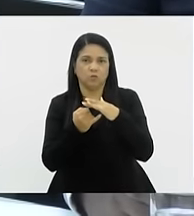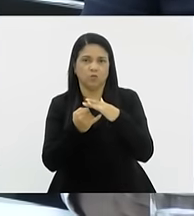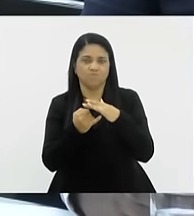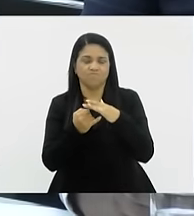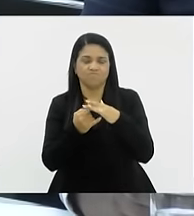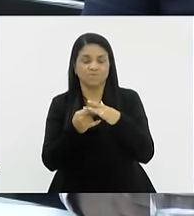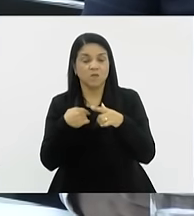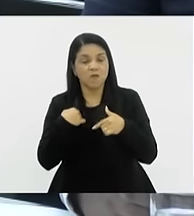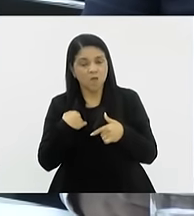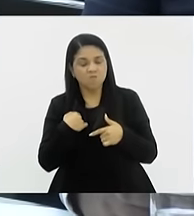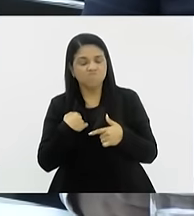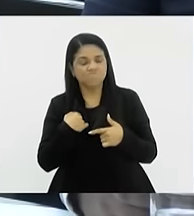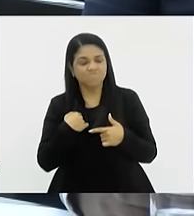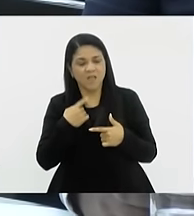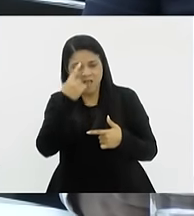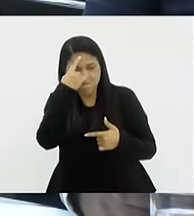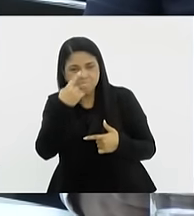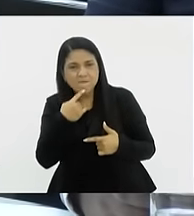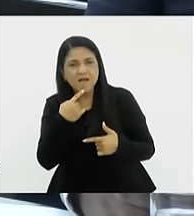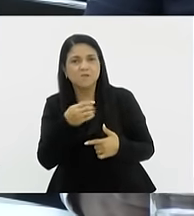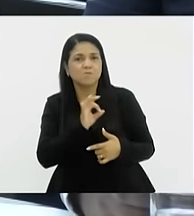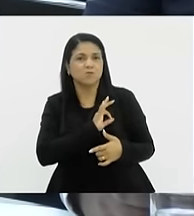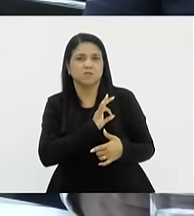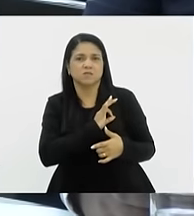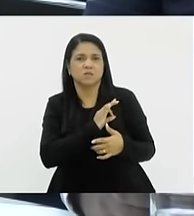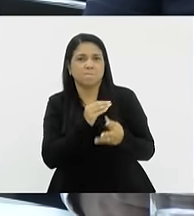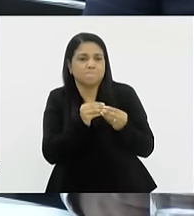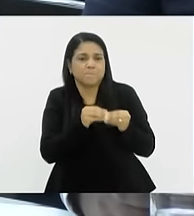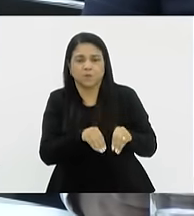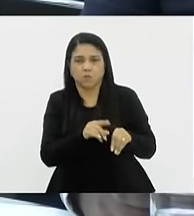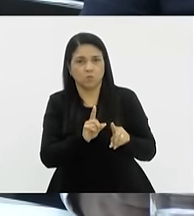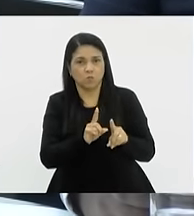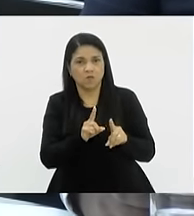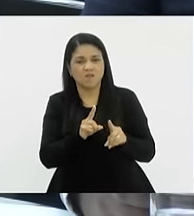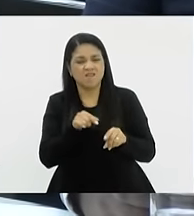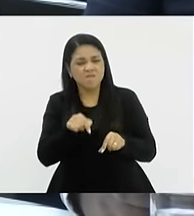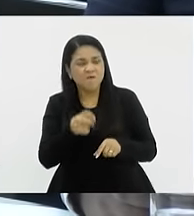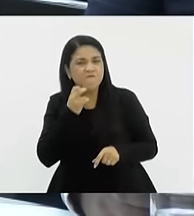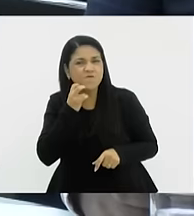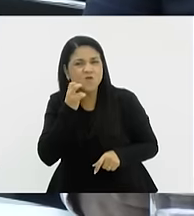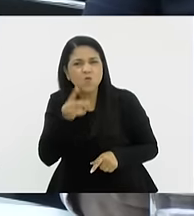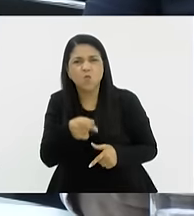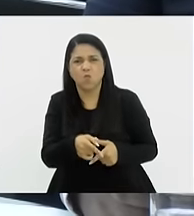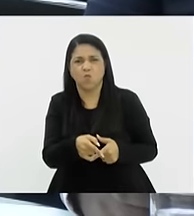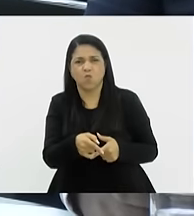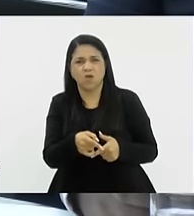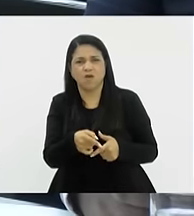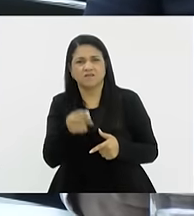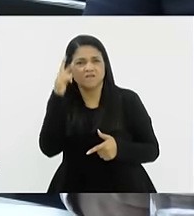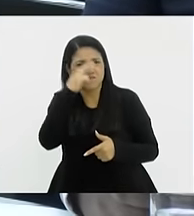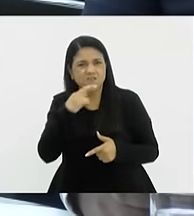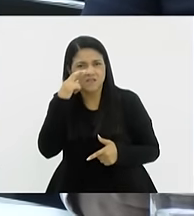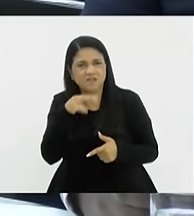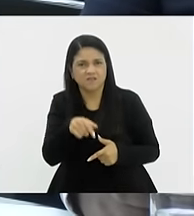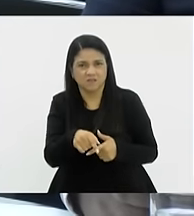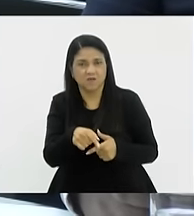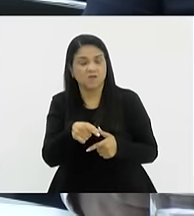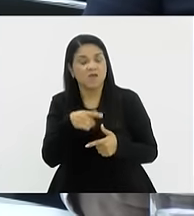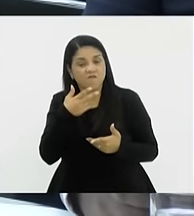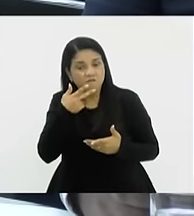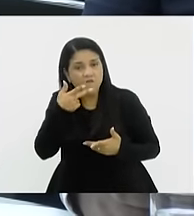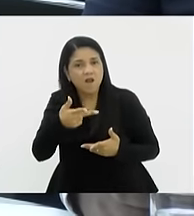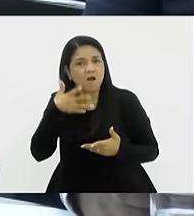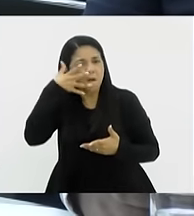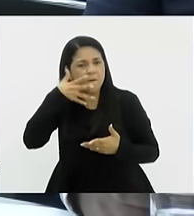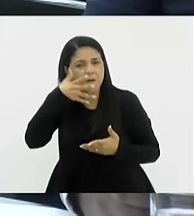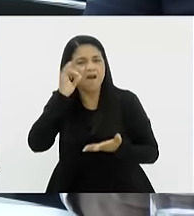de vocês se deteriorar no meio dessa pouca vergonha, não, porque isso é uma pouca vergonha. A gente está na hora de falar a verdade.